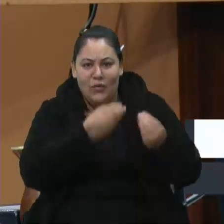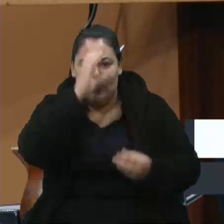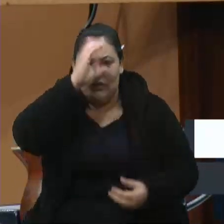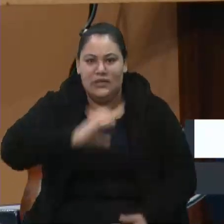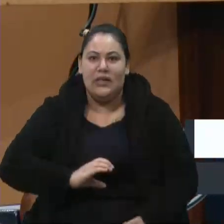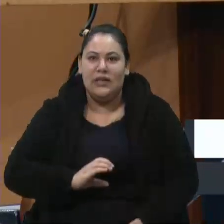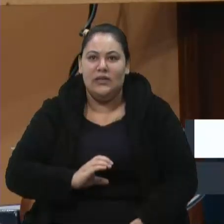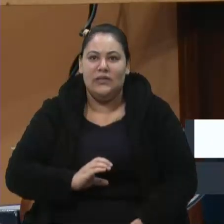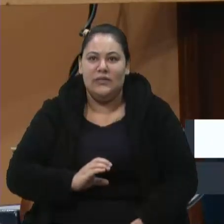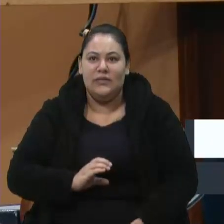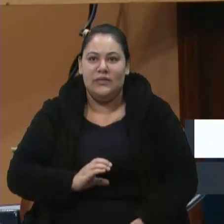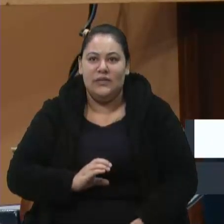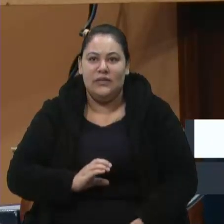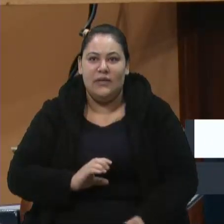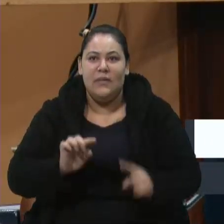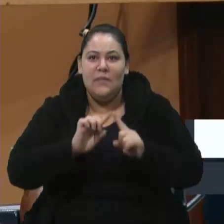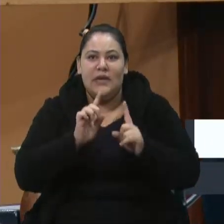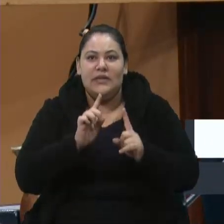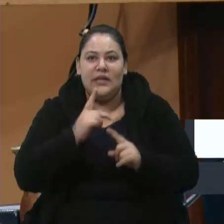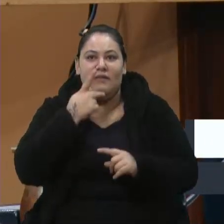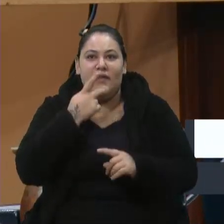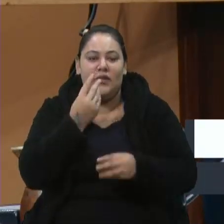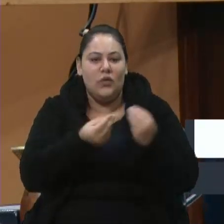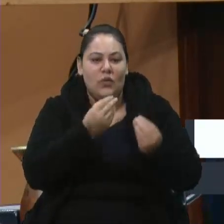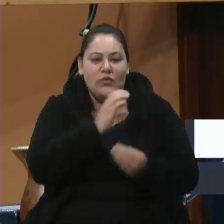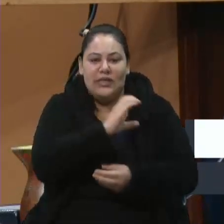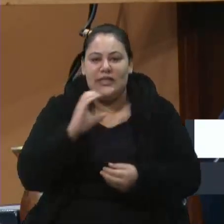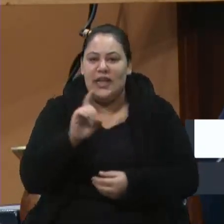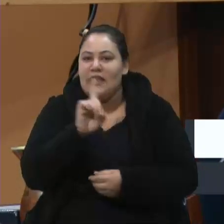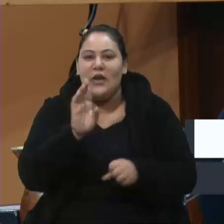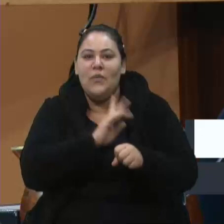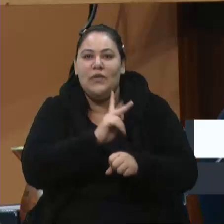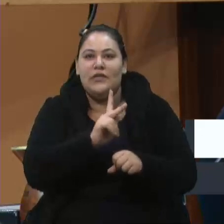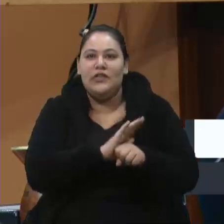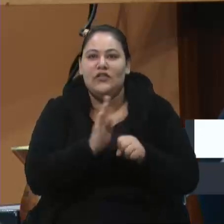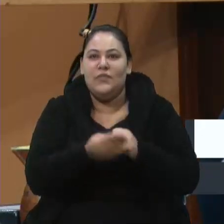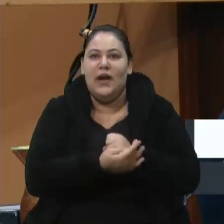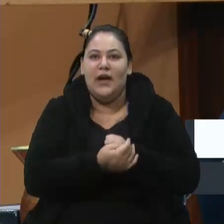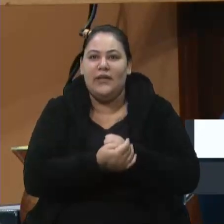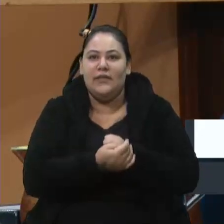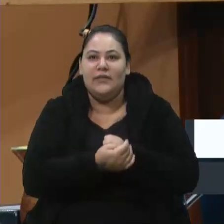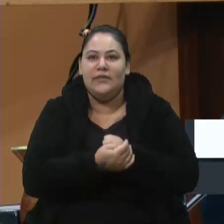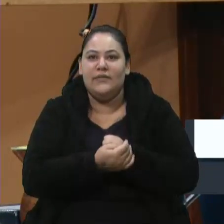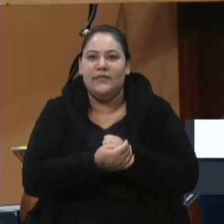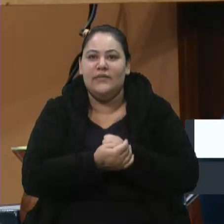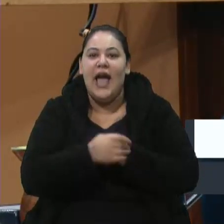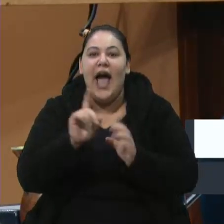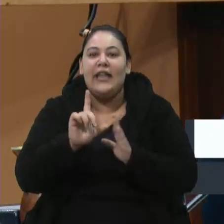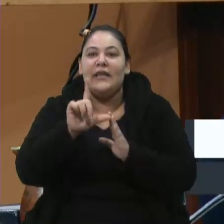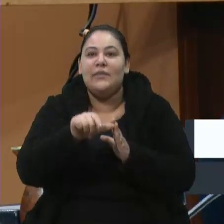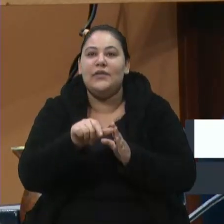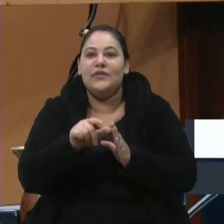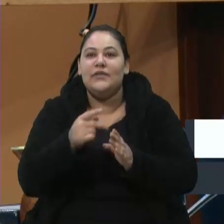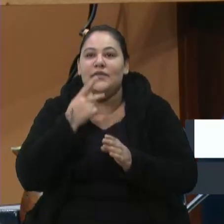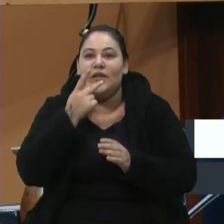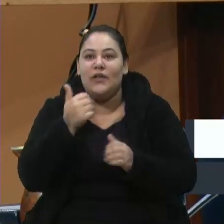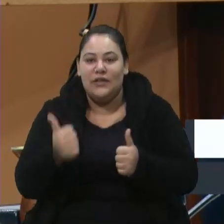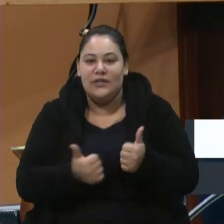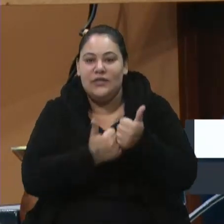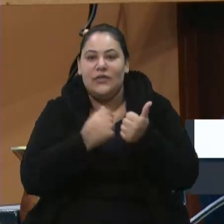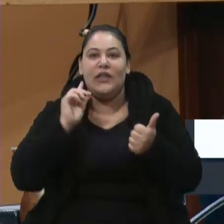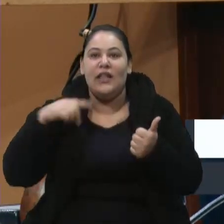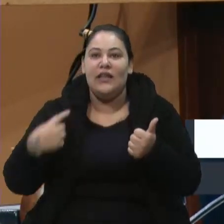mas ele está falando como CC, não como presidente de bairro. Na sequência, falou uma pessoa que era assessor da